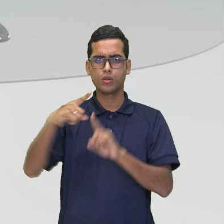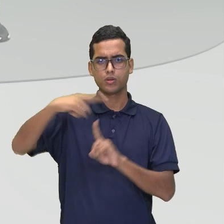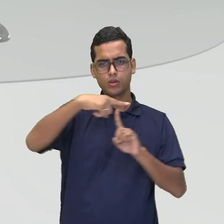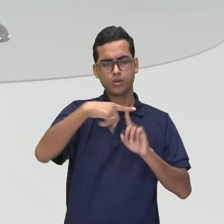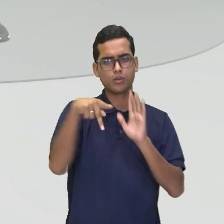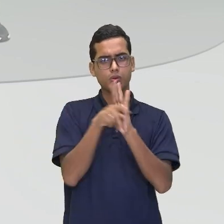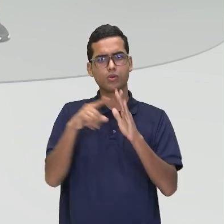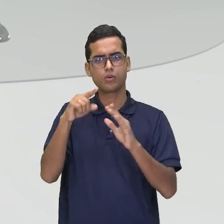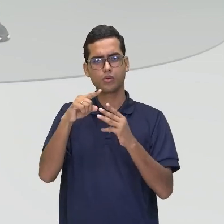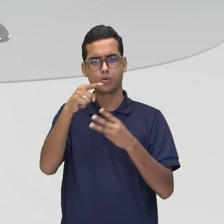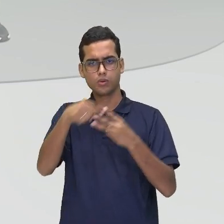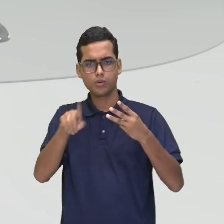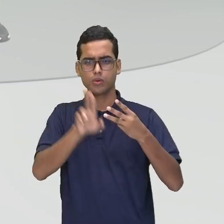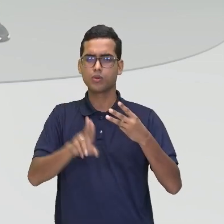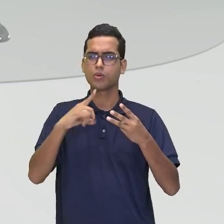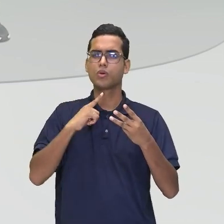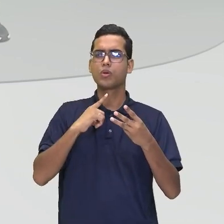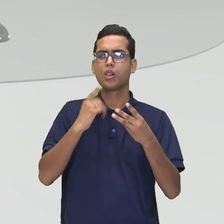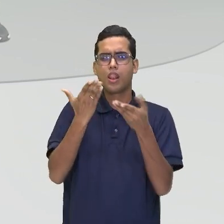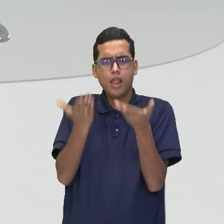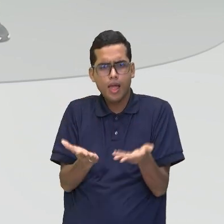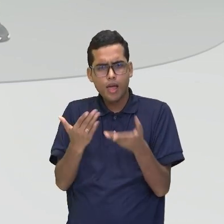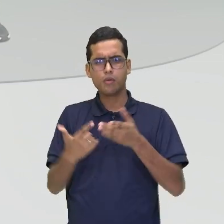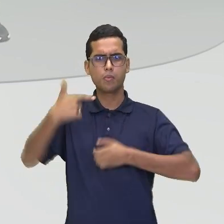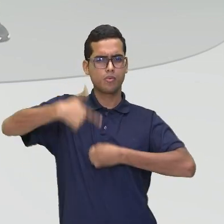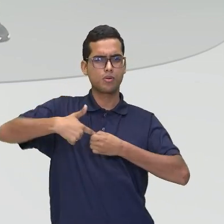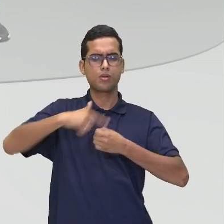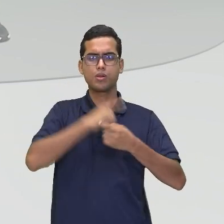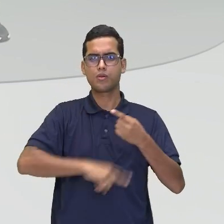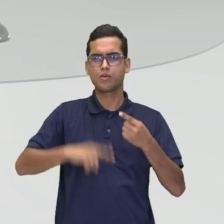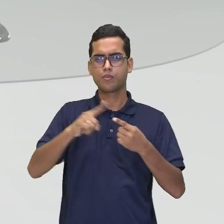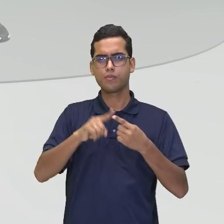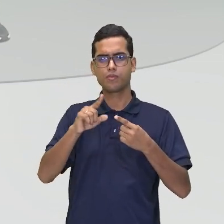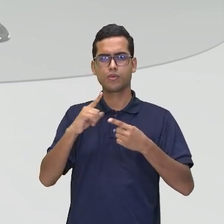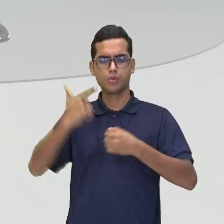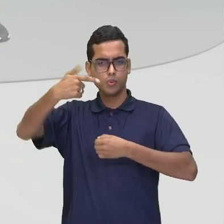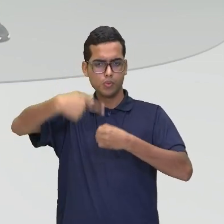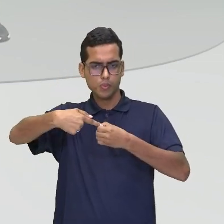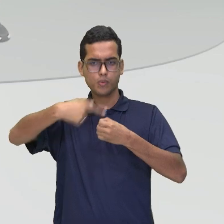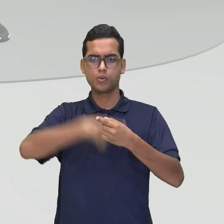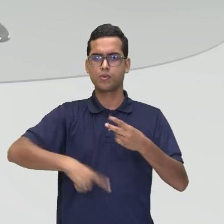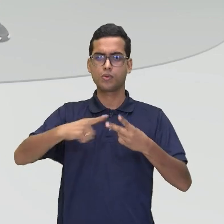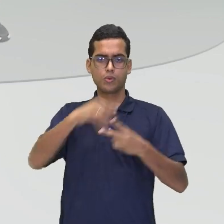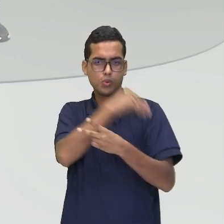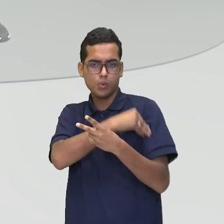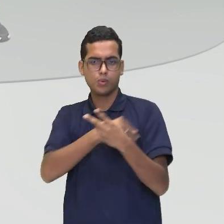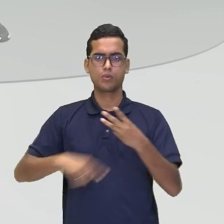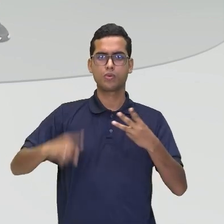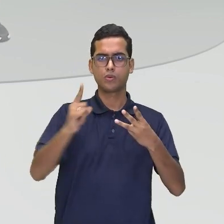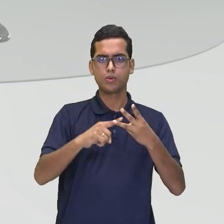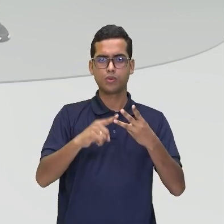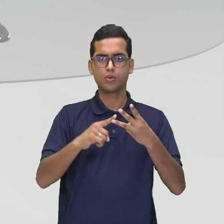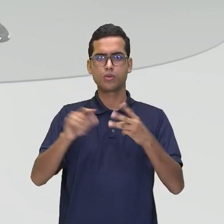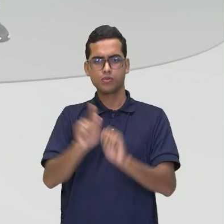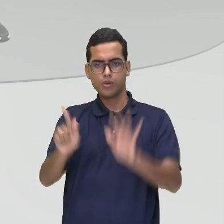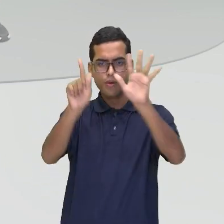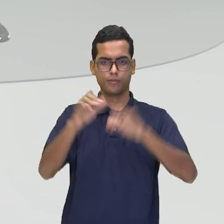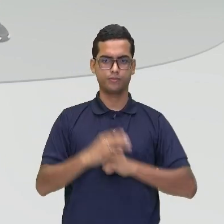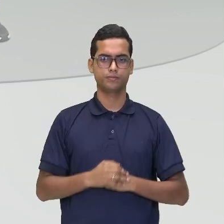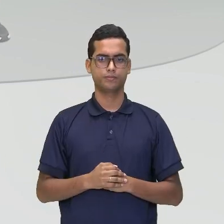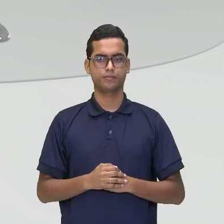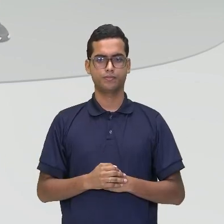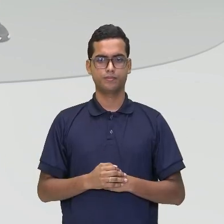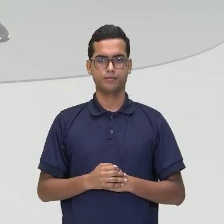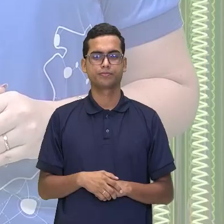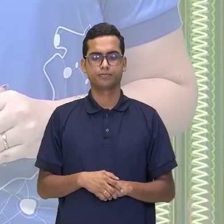de Otto, normalmente ele é alimentado por combustíveis mais leves, como a gasolina, o álcool e o gás. Muito bem,